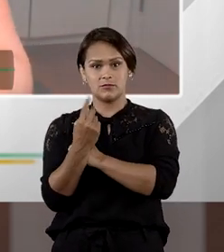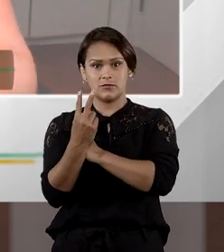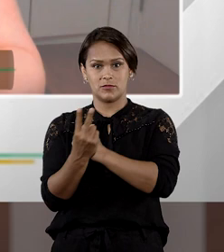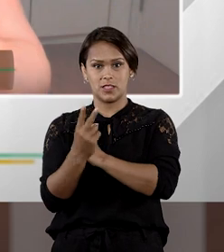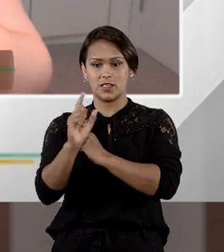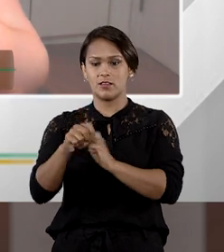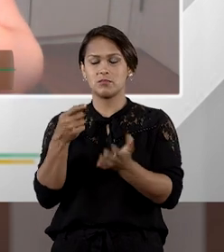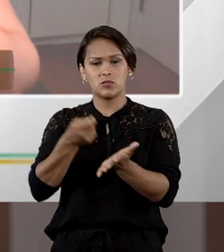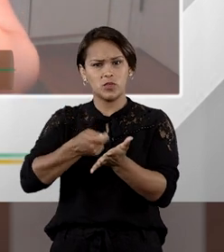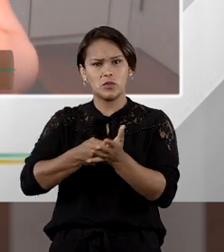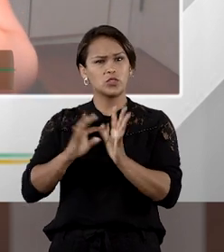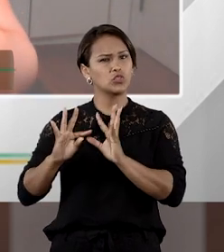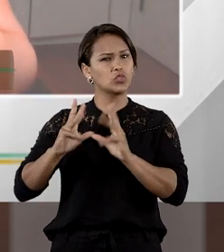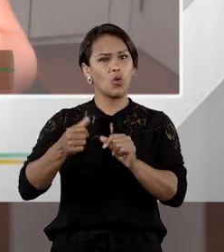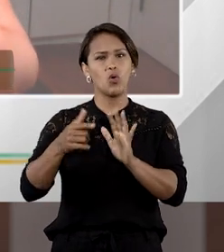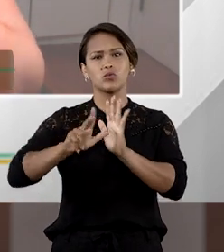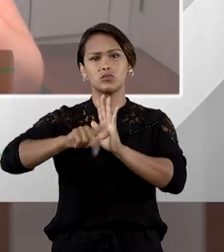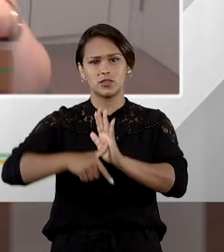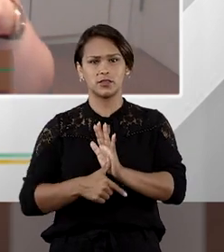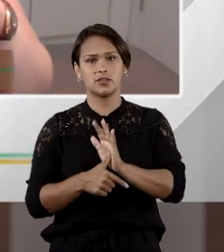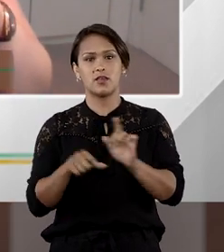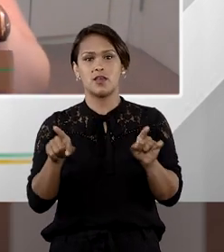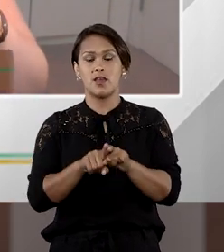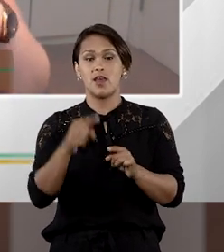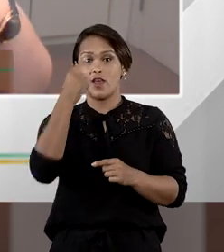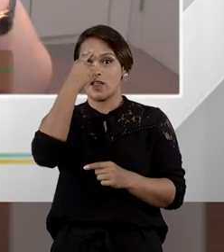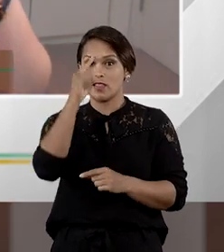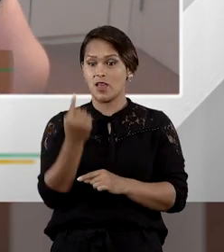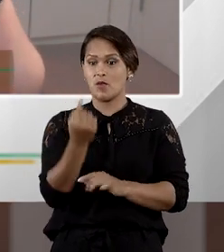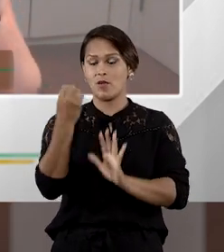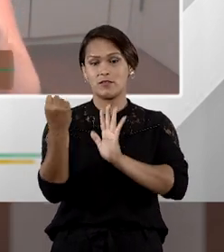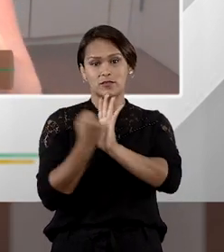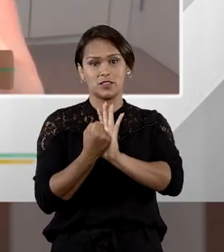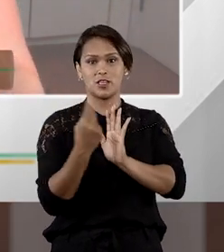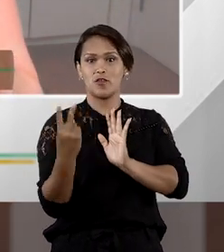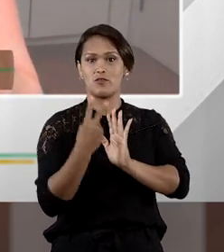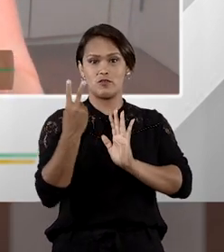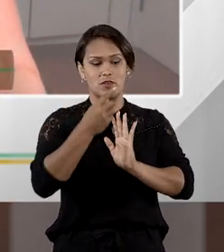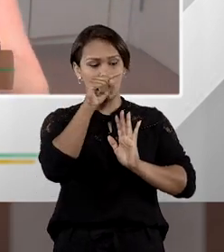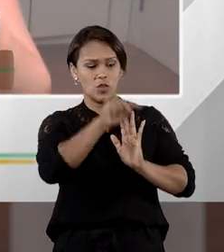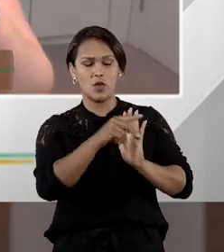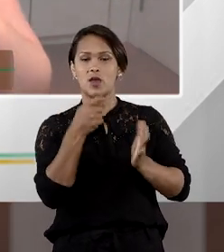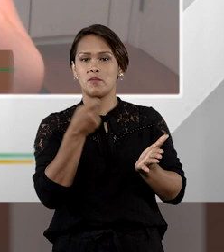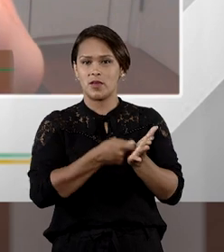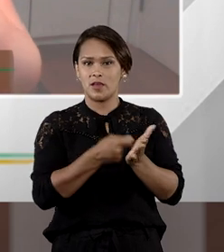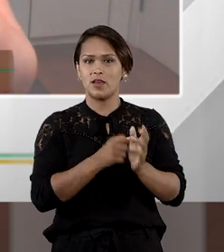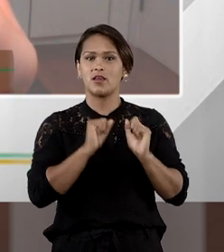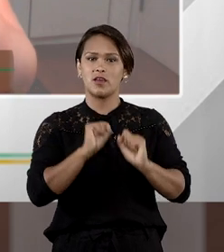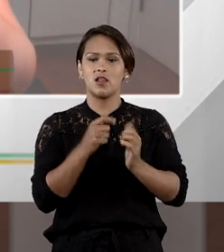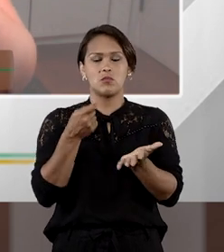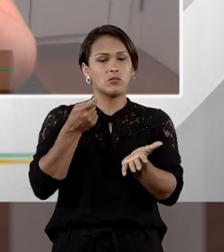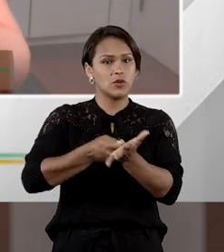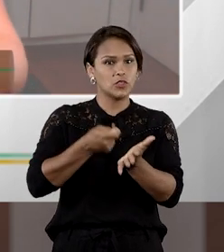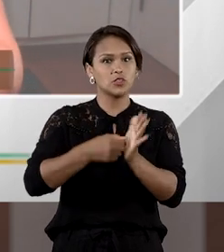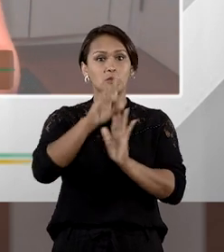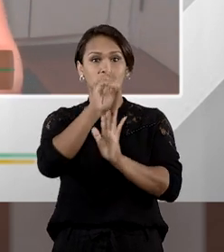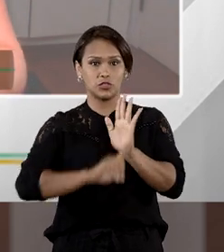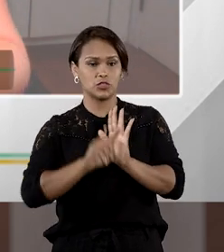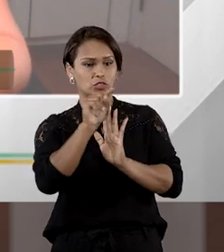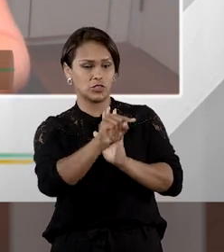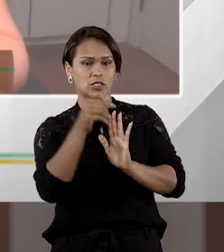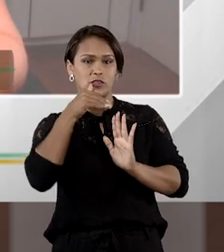atrás, ela vai poder cobrar esses atrasados, né, então a ideia é, uma vez fixados esses valores, ela vai poder, né,